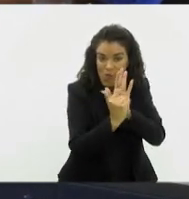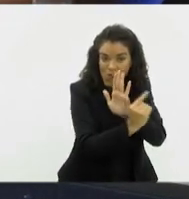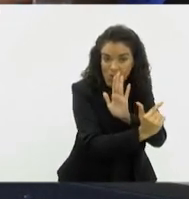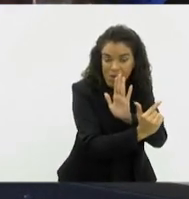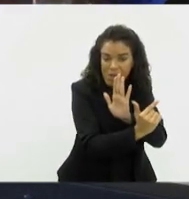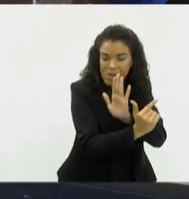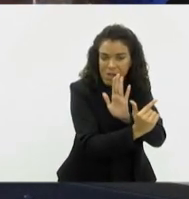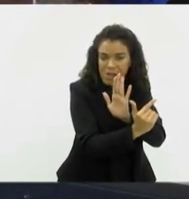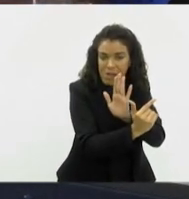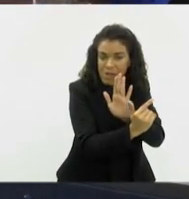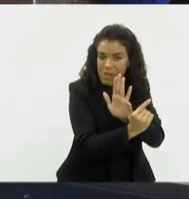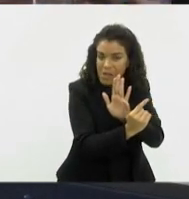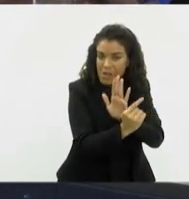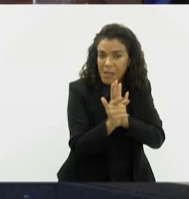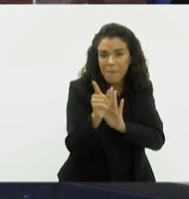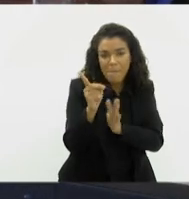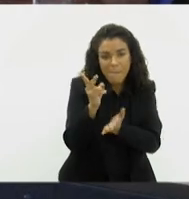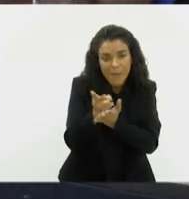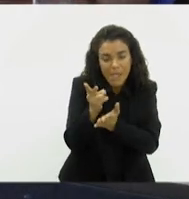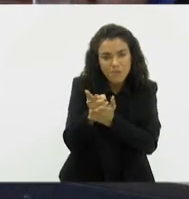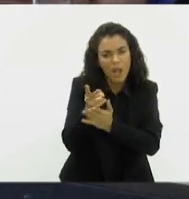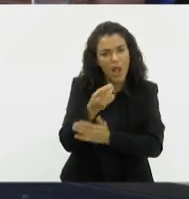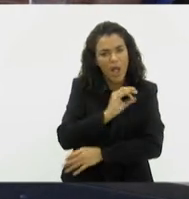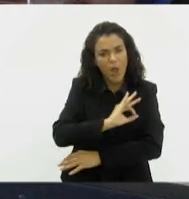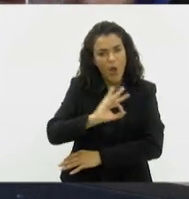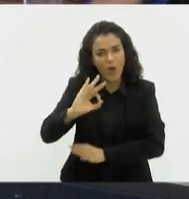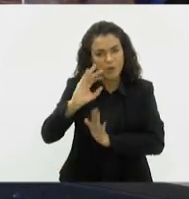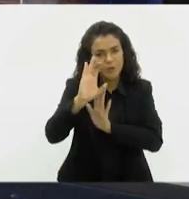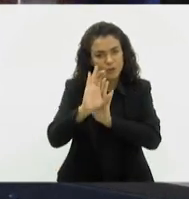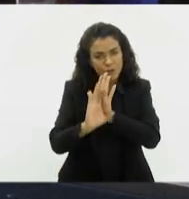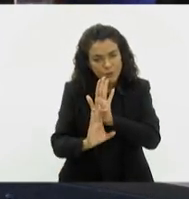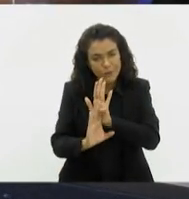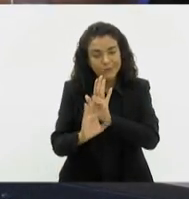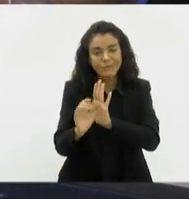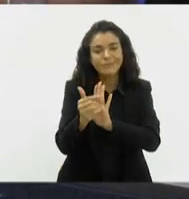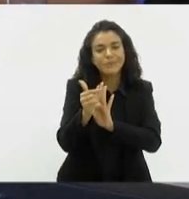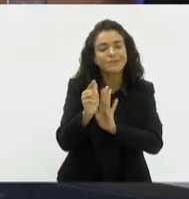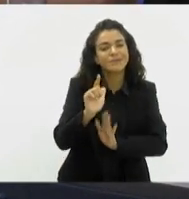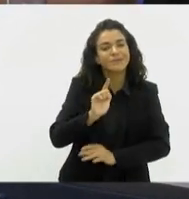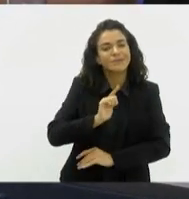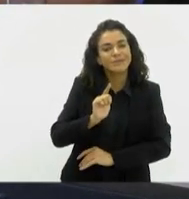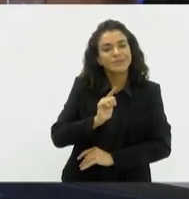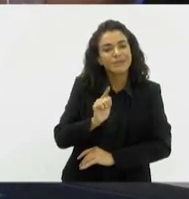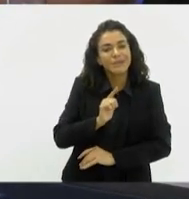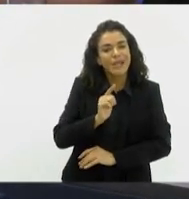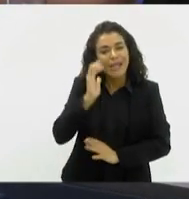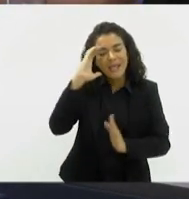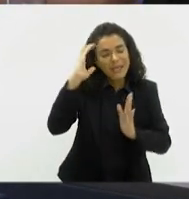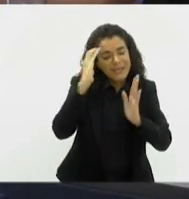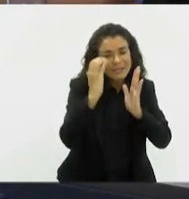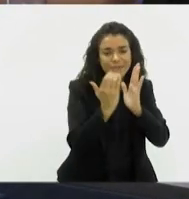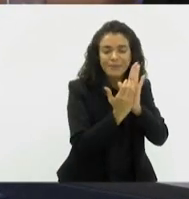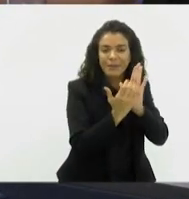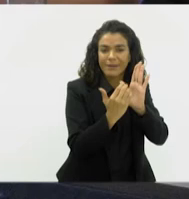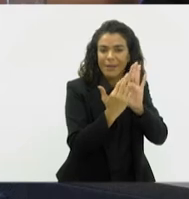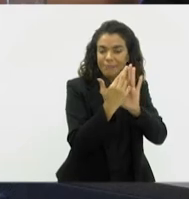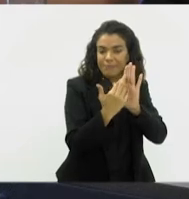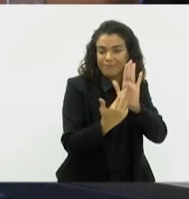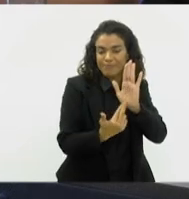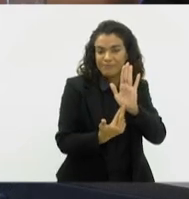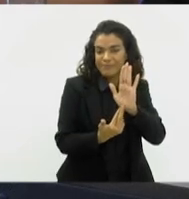mais boa intenção ou preparo, há uma questão absolutamente normativa, que neste